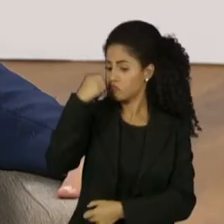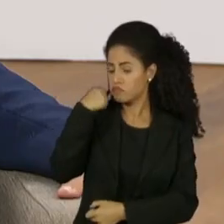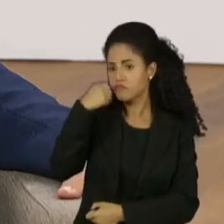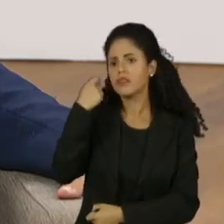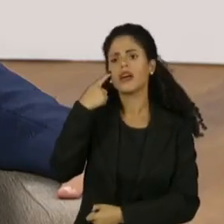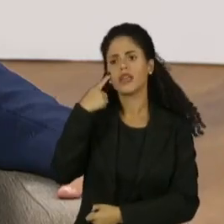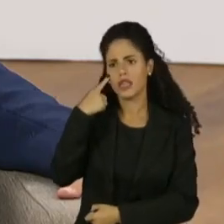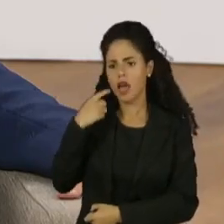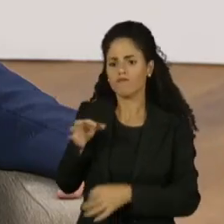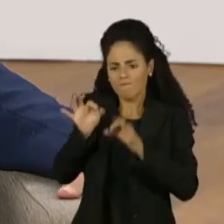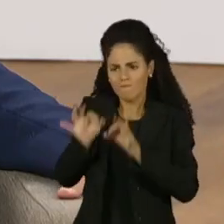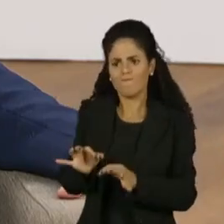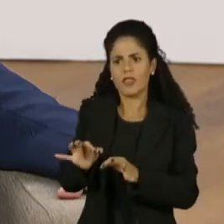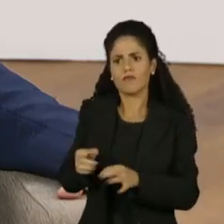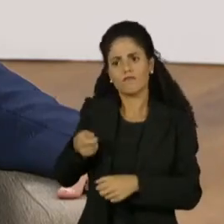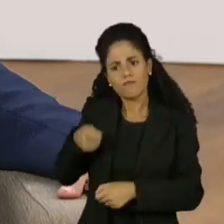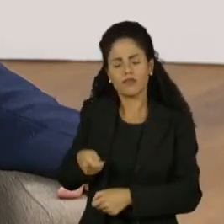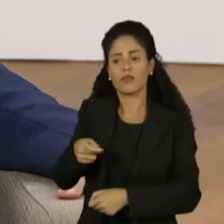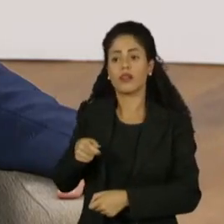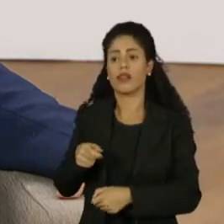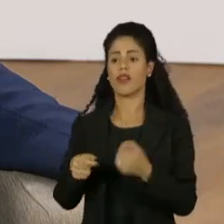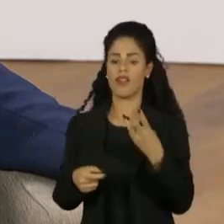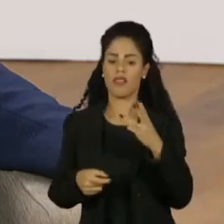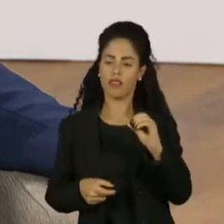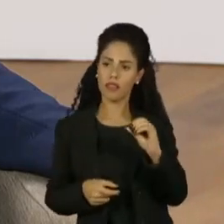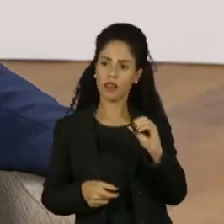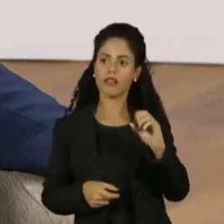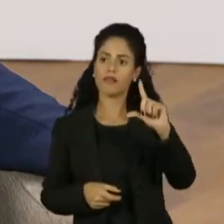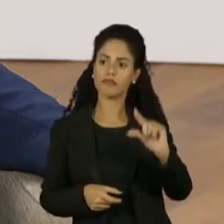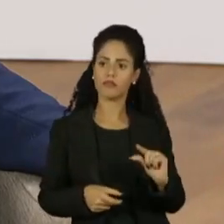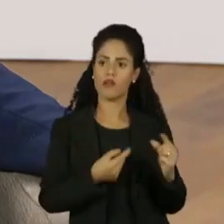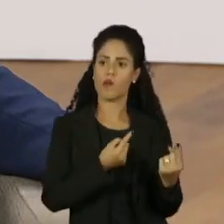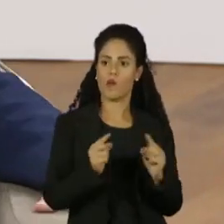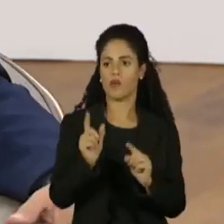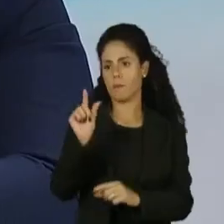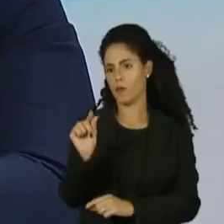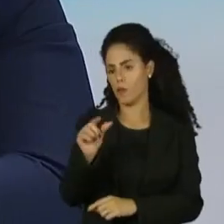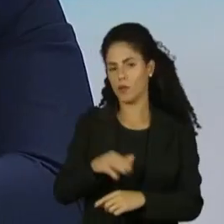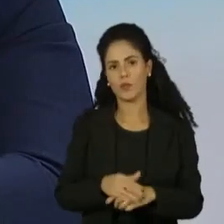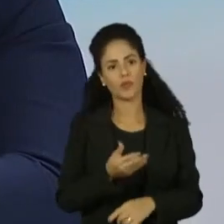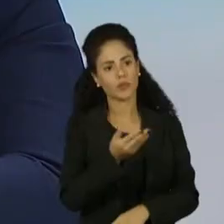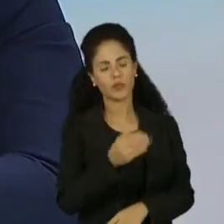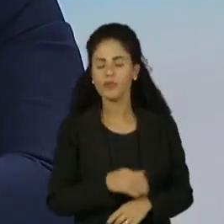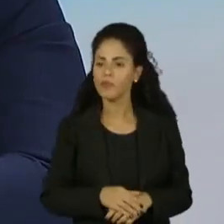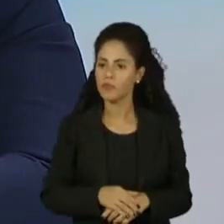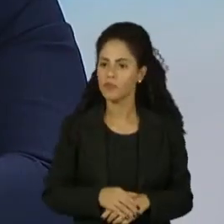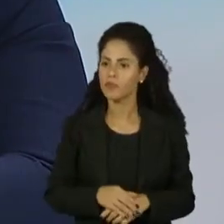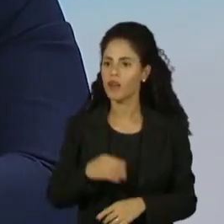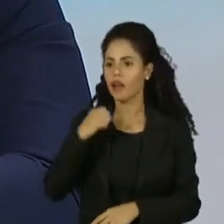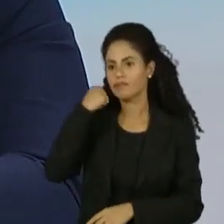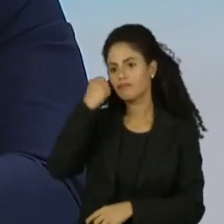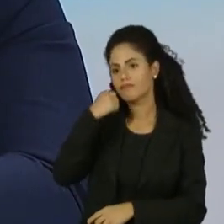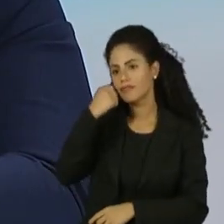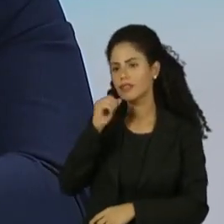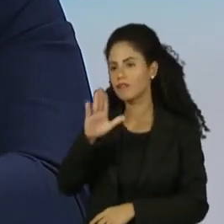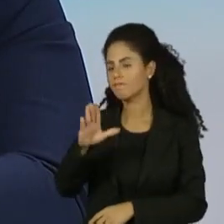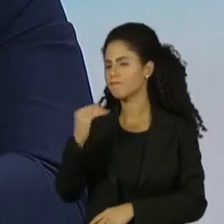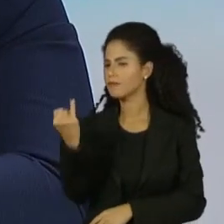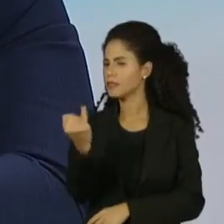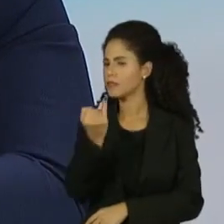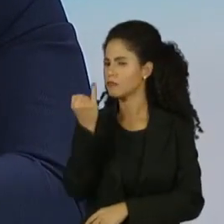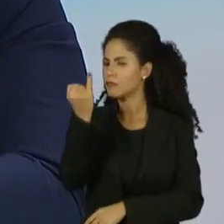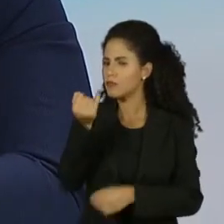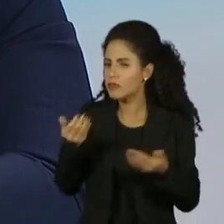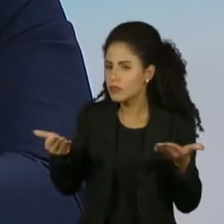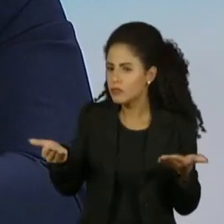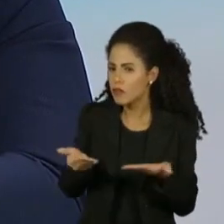são muito firmes na base do governo e pouco menos de 30 senadores de oposição. Gabriel. Senador, talvez seja um pouco importante nesse